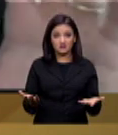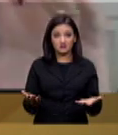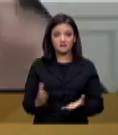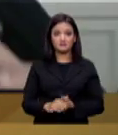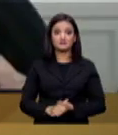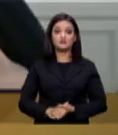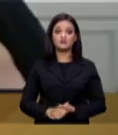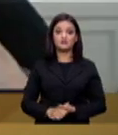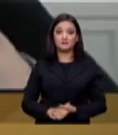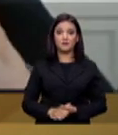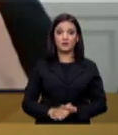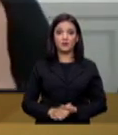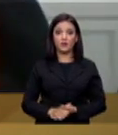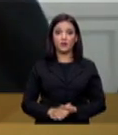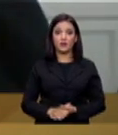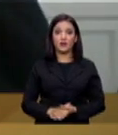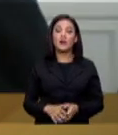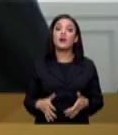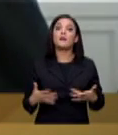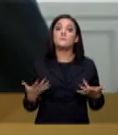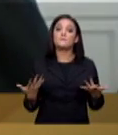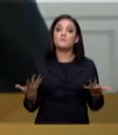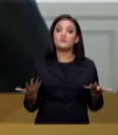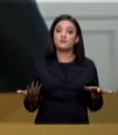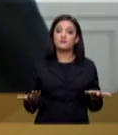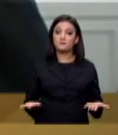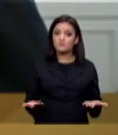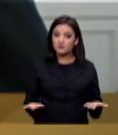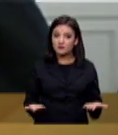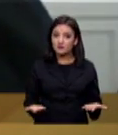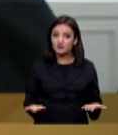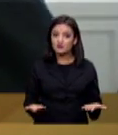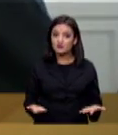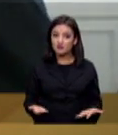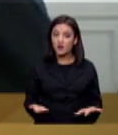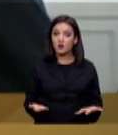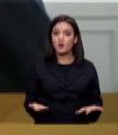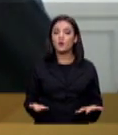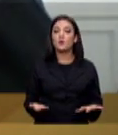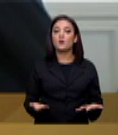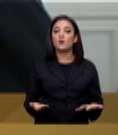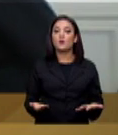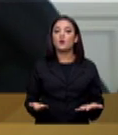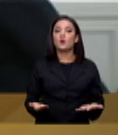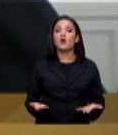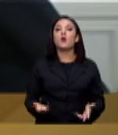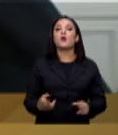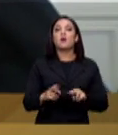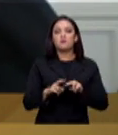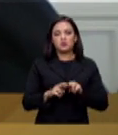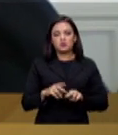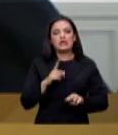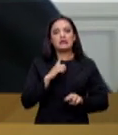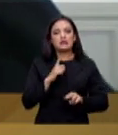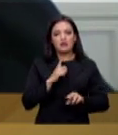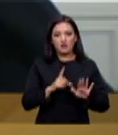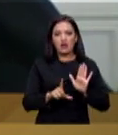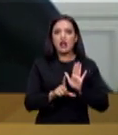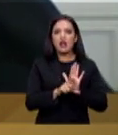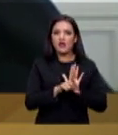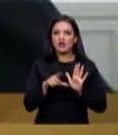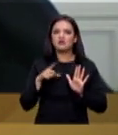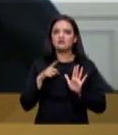Então, houve aqui a presença dos requisitos, os